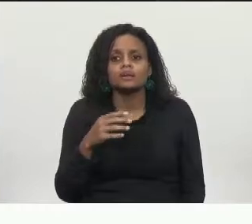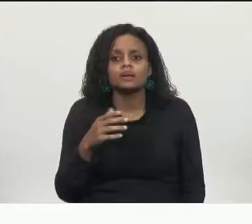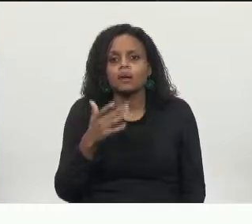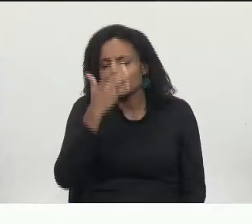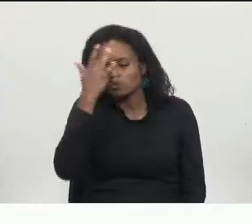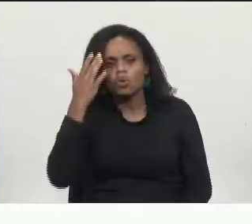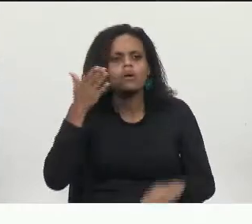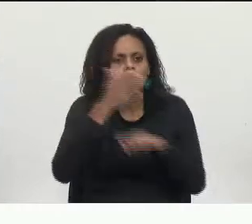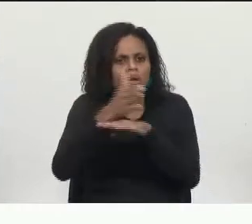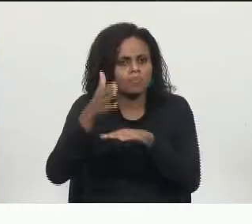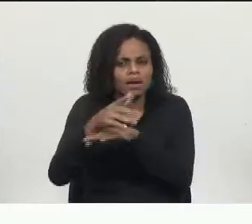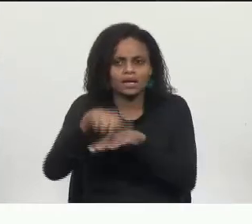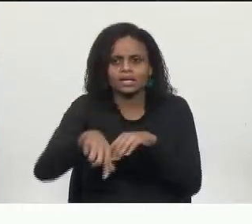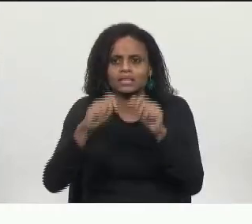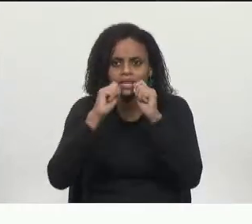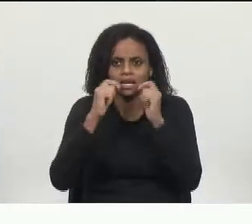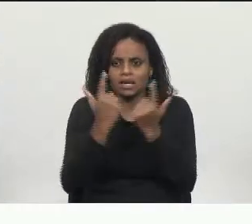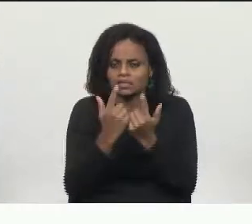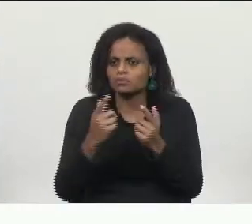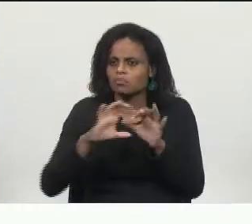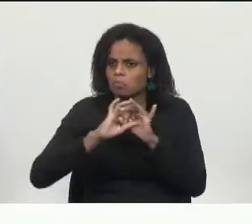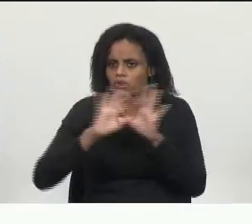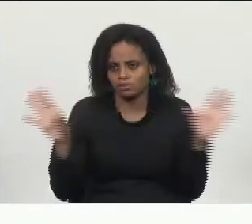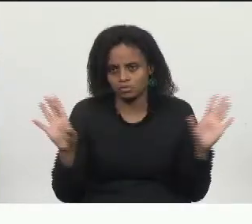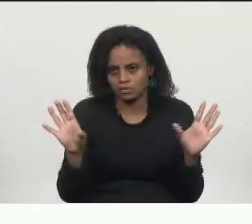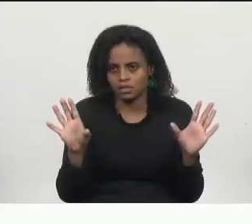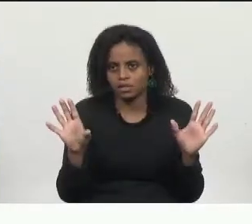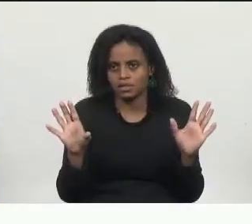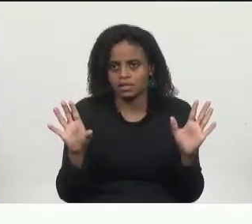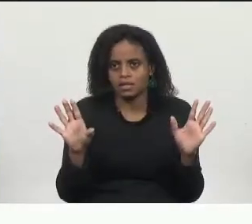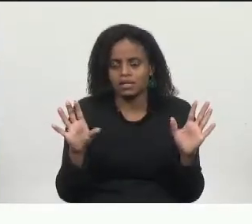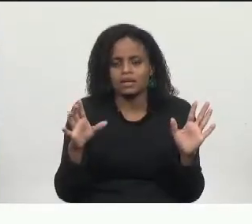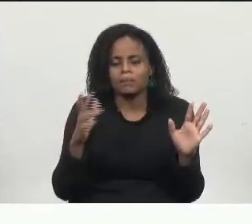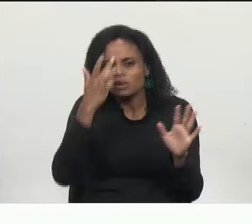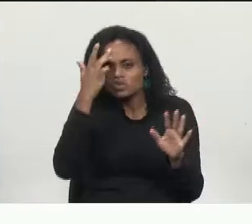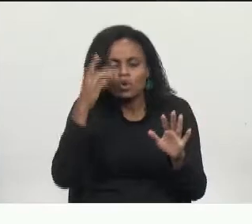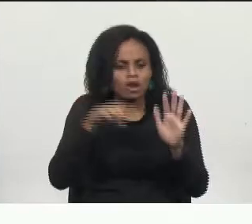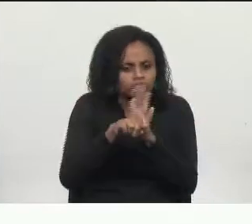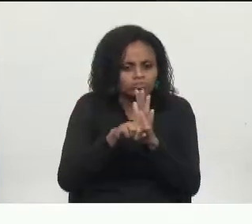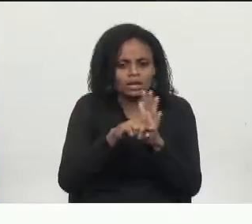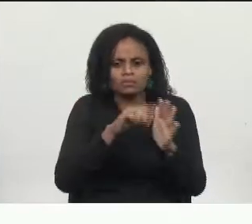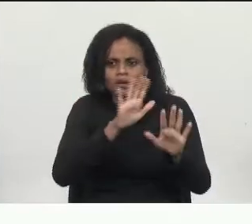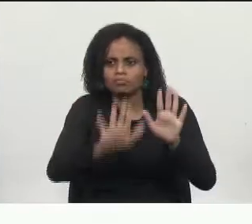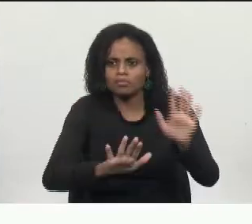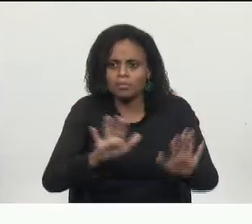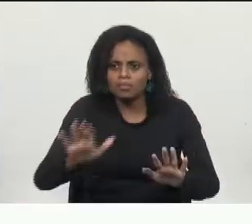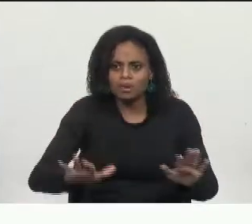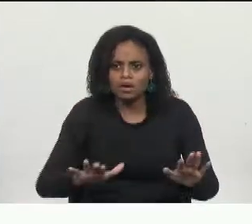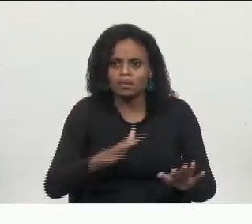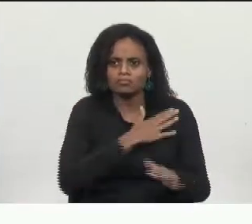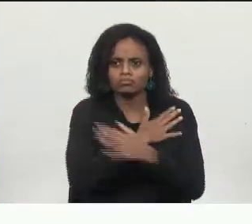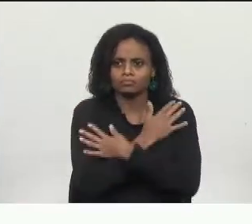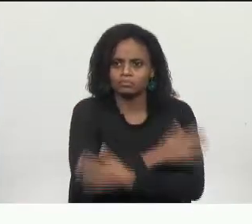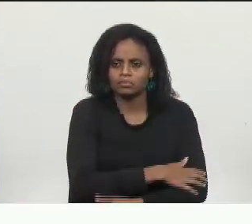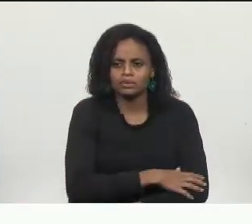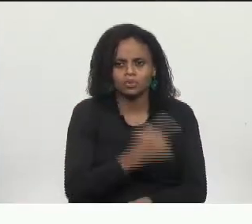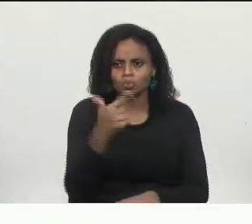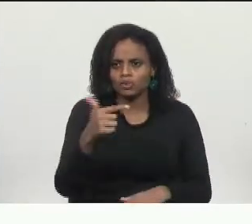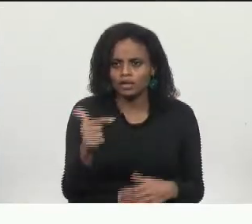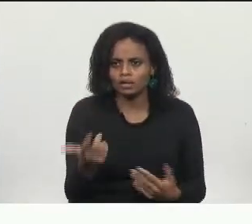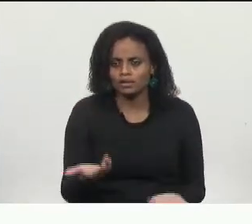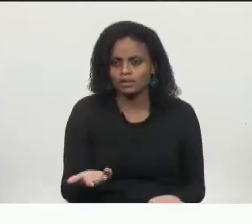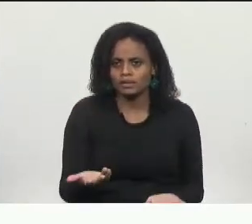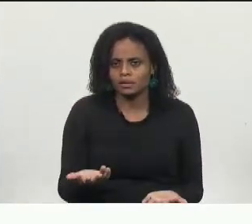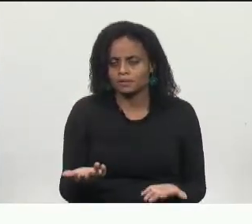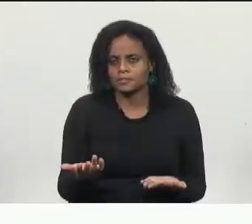restritos, né? A gente vê que, apesar de existir o portal, não existe aquela revista efetiva, nem o local para cautelamento, mas acho que,